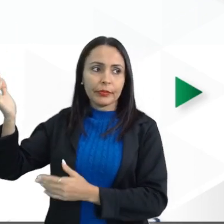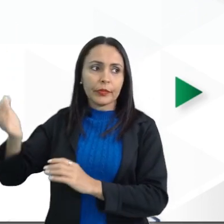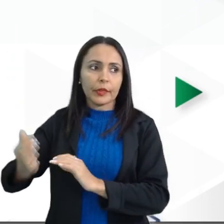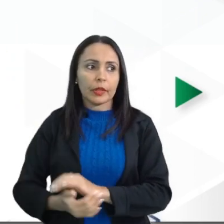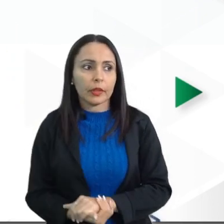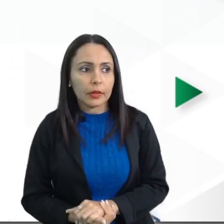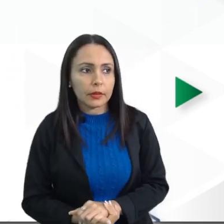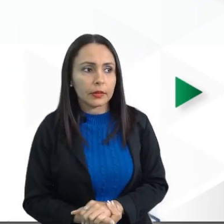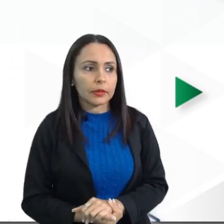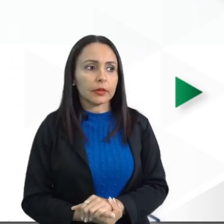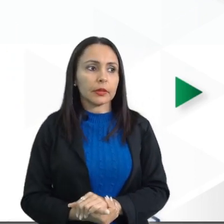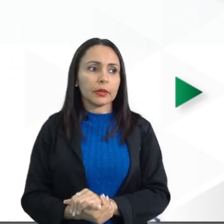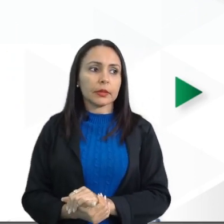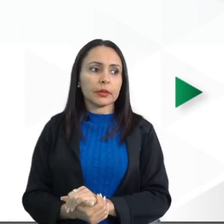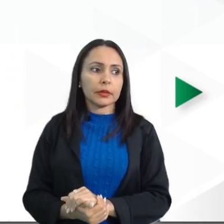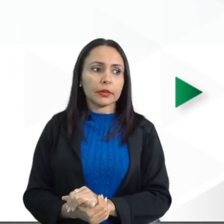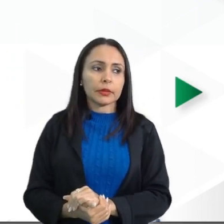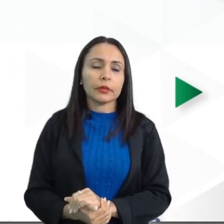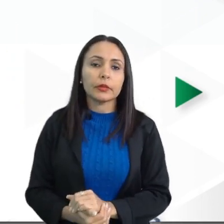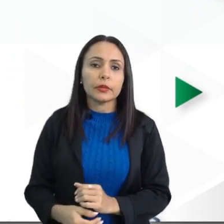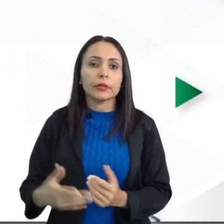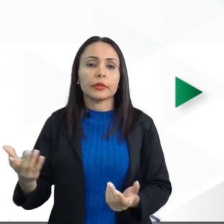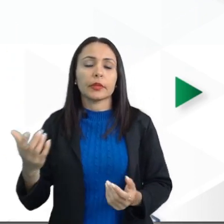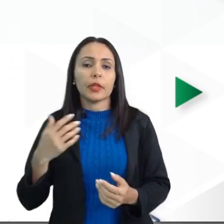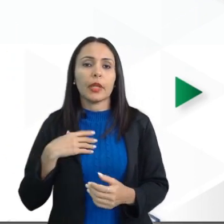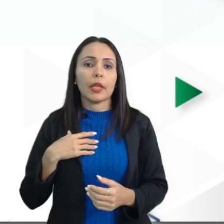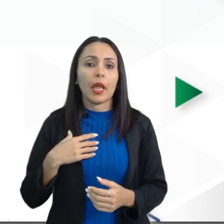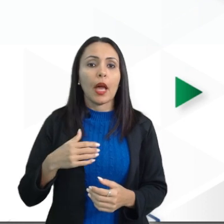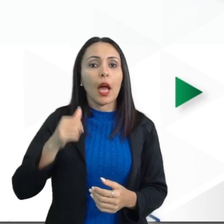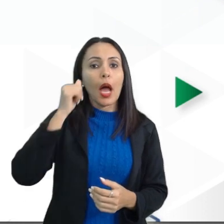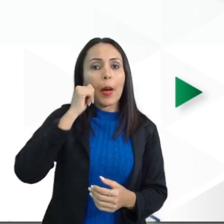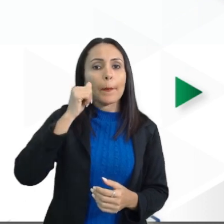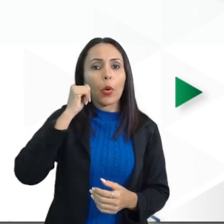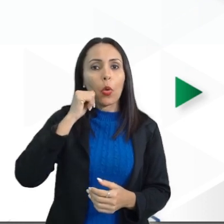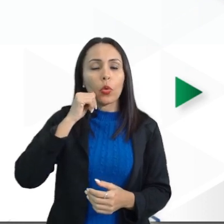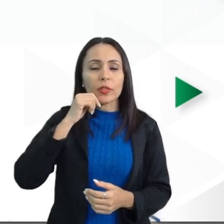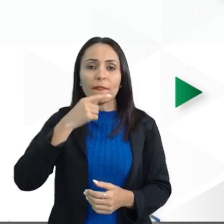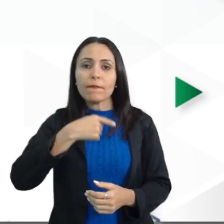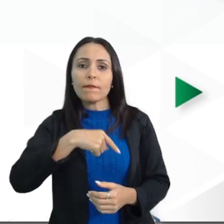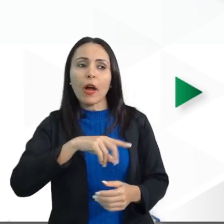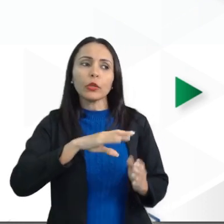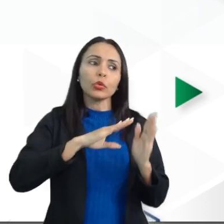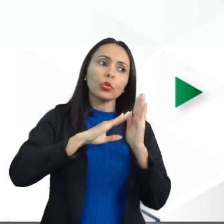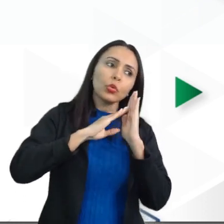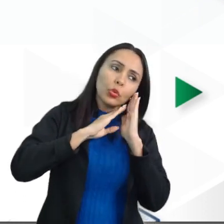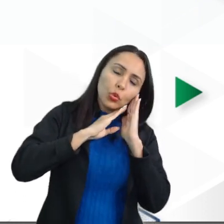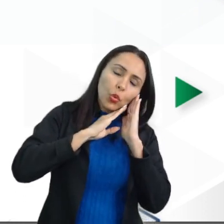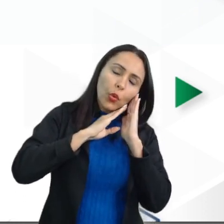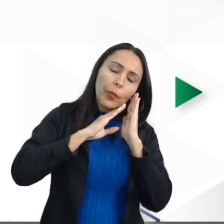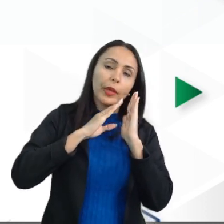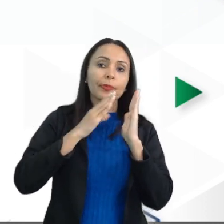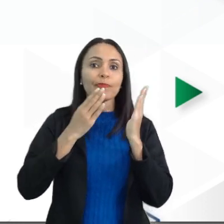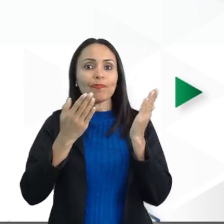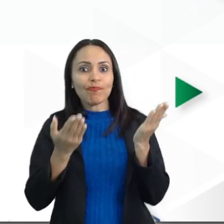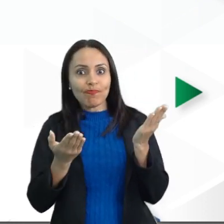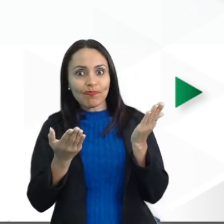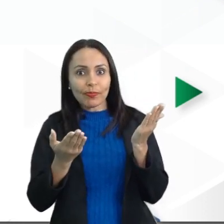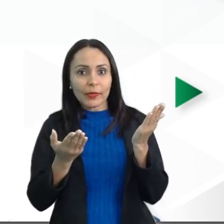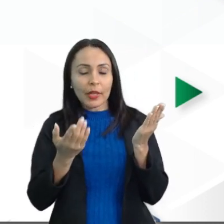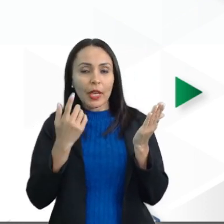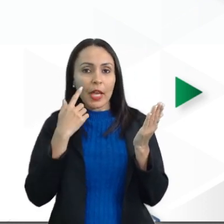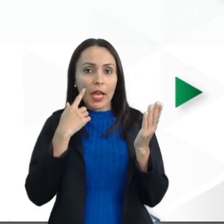temos a moça viu, a moça gostou e agora a moça vai dormir. Dormir é um